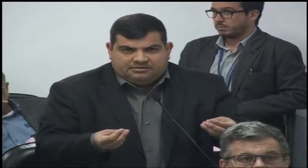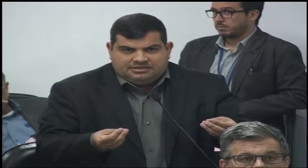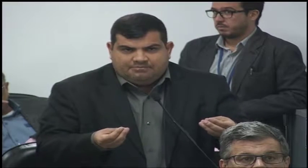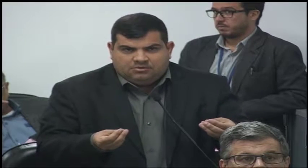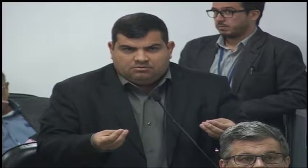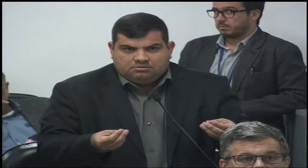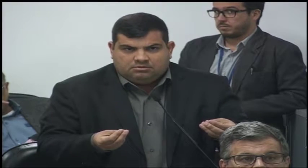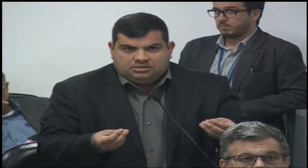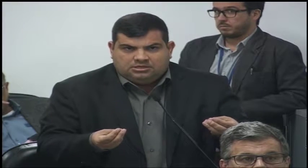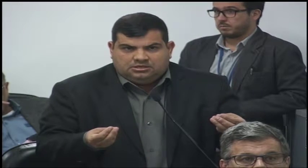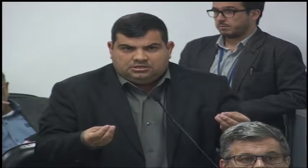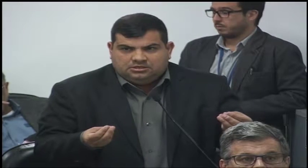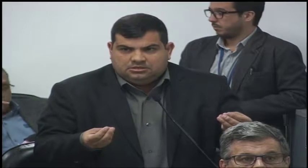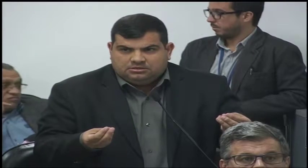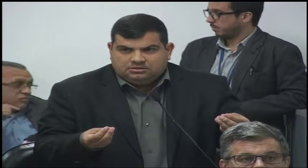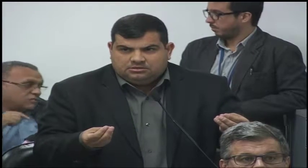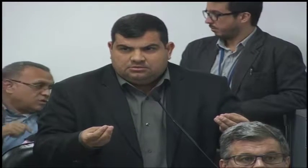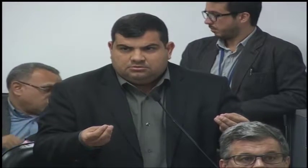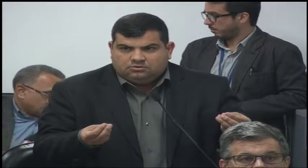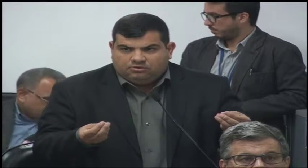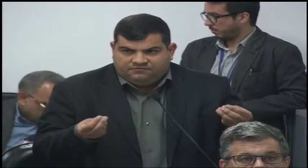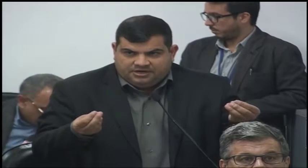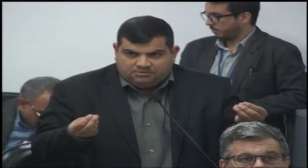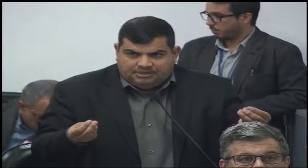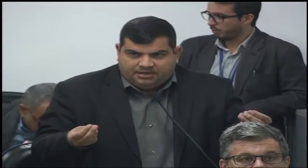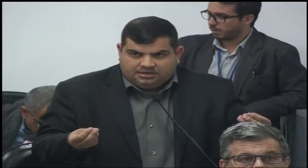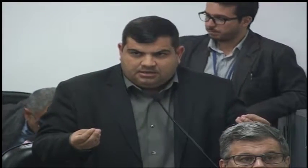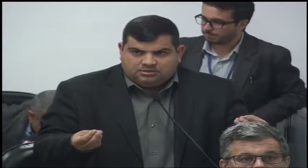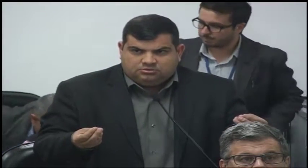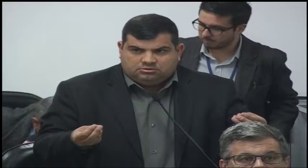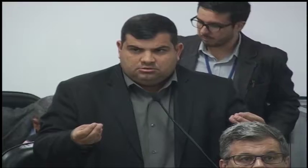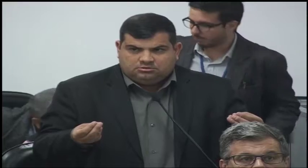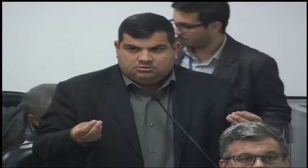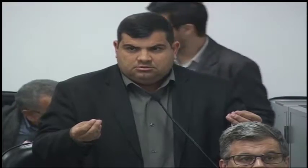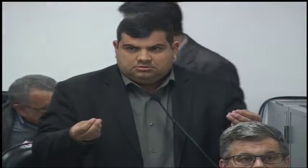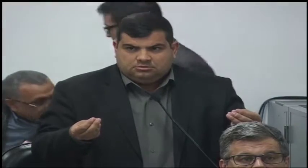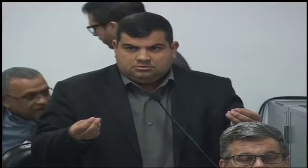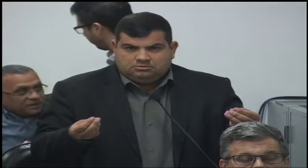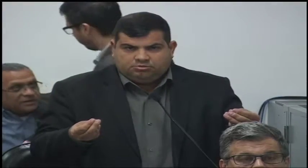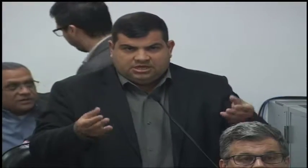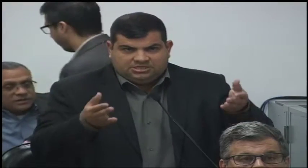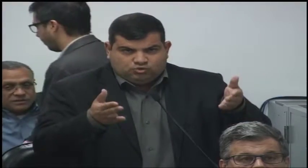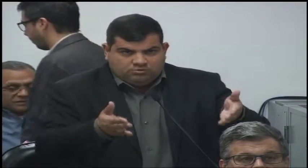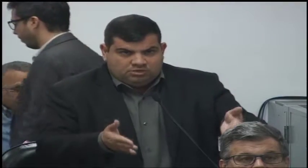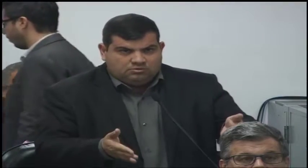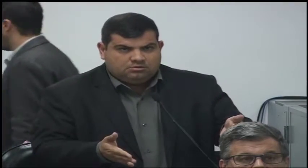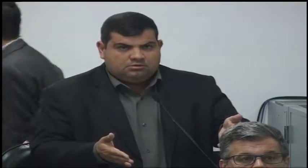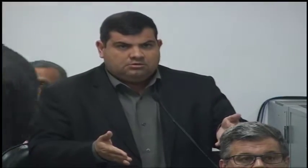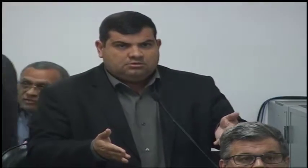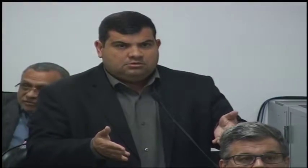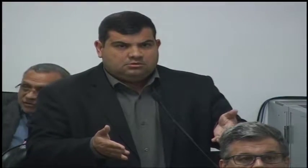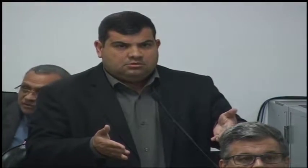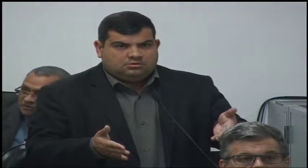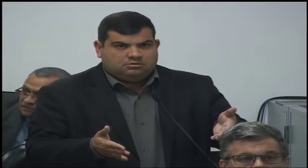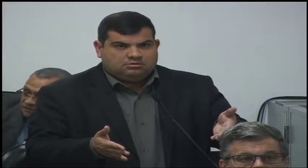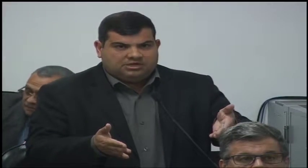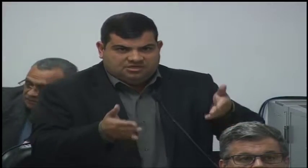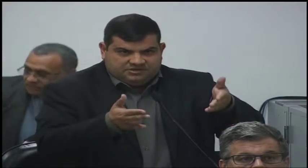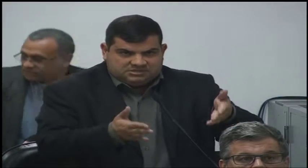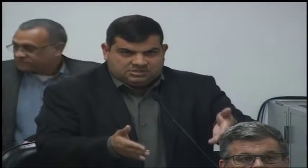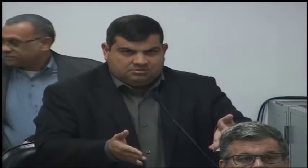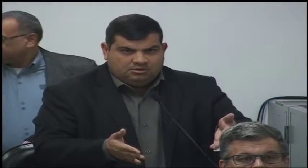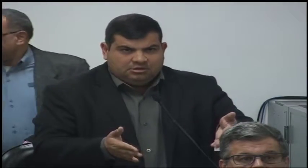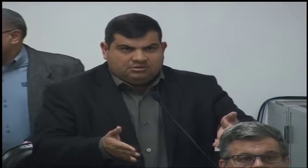boa na mão, que o governo está pagando, porque ele assumiu